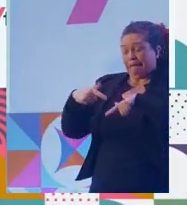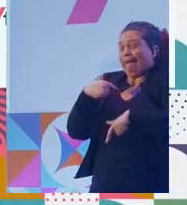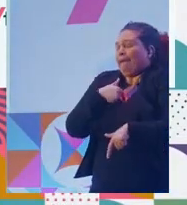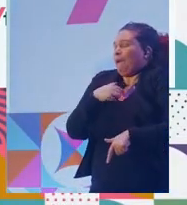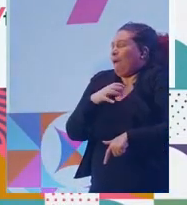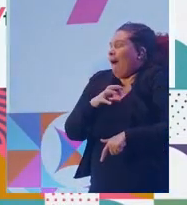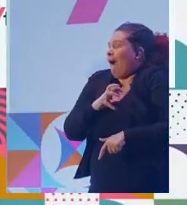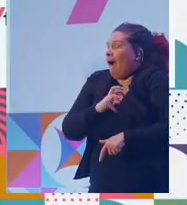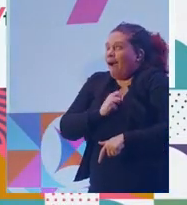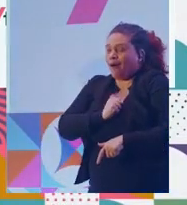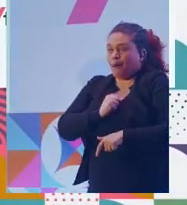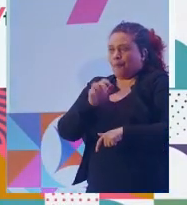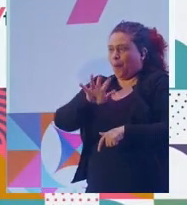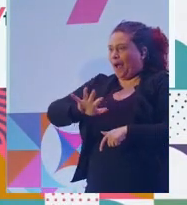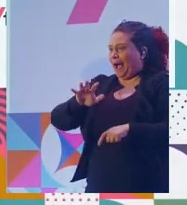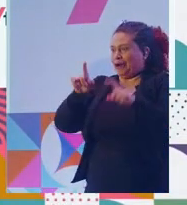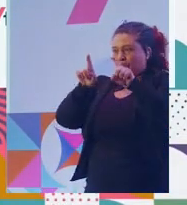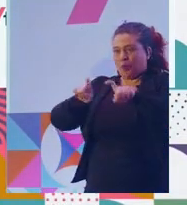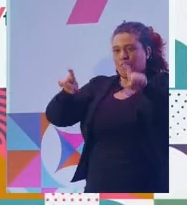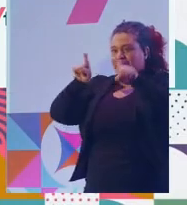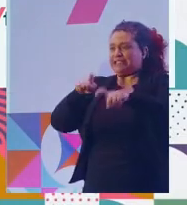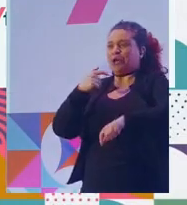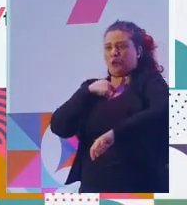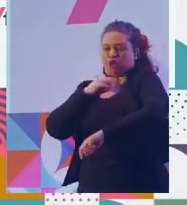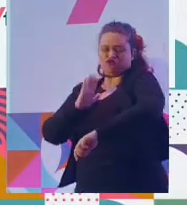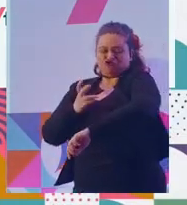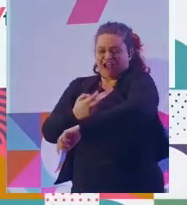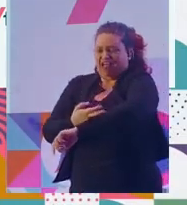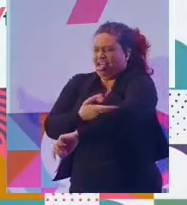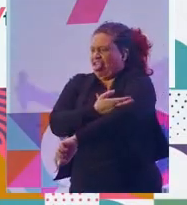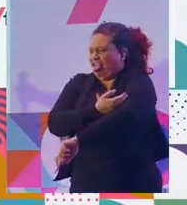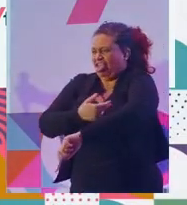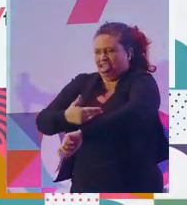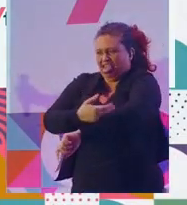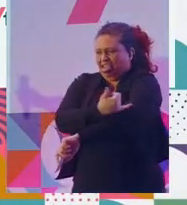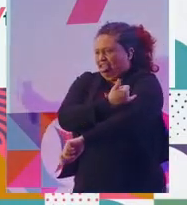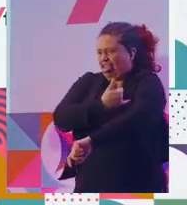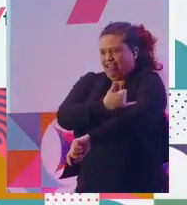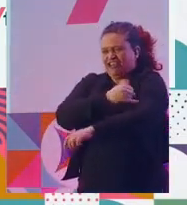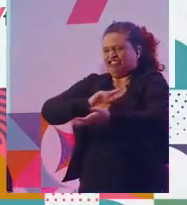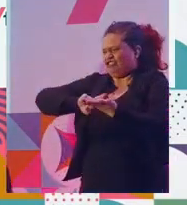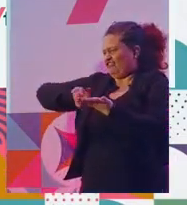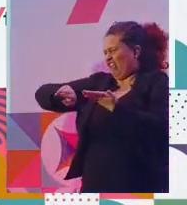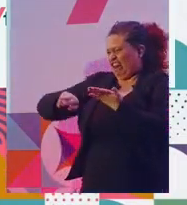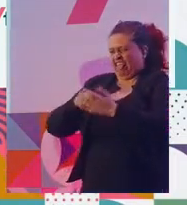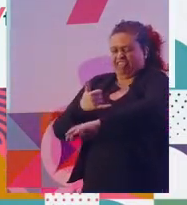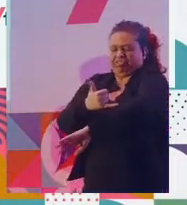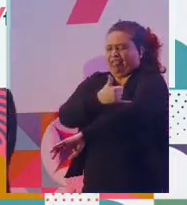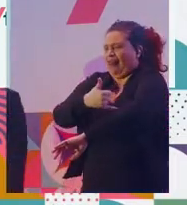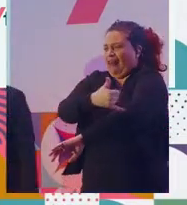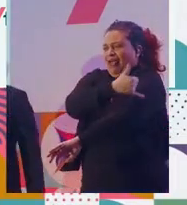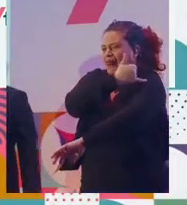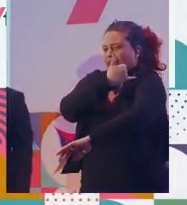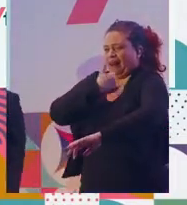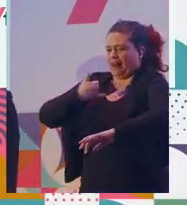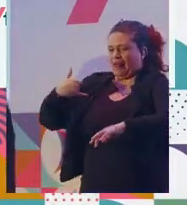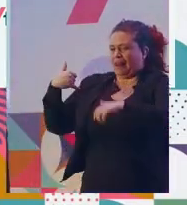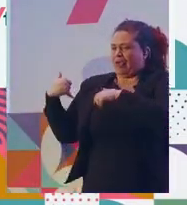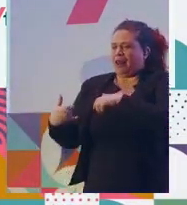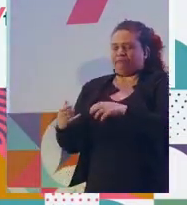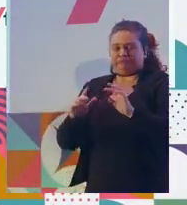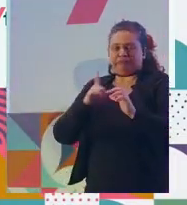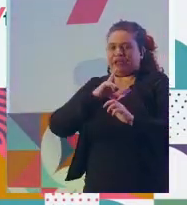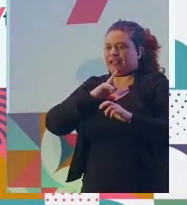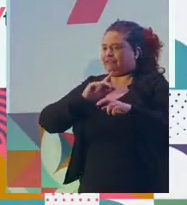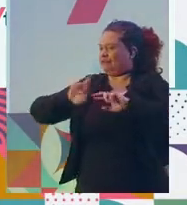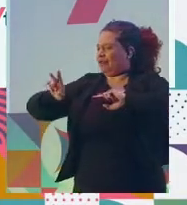a computação, tenho até tatuagem, tenho vários logos aqui tatuados.